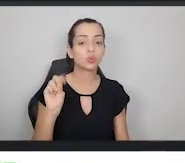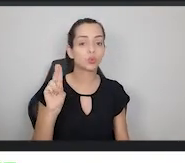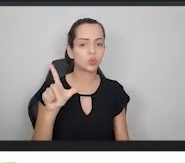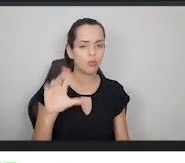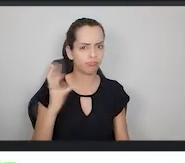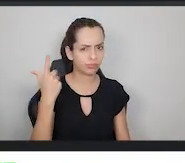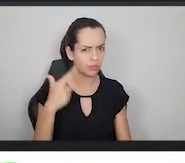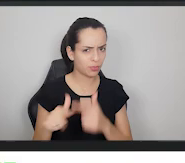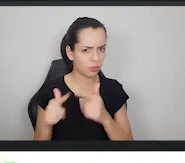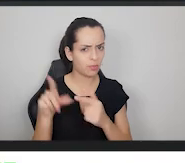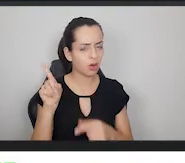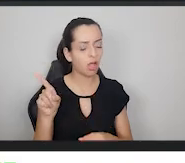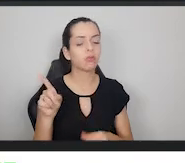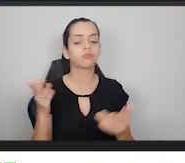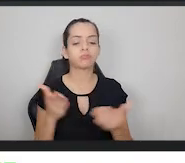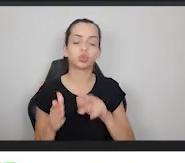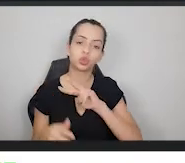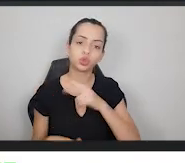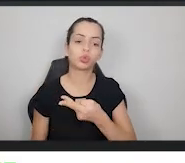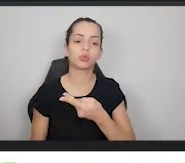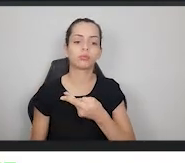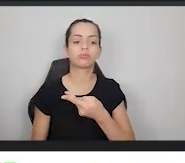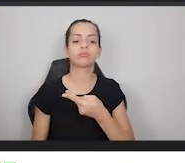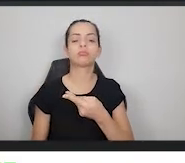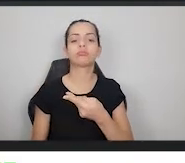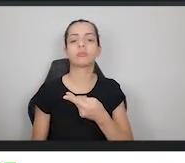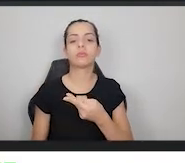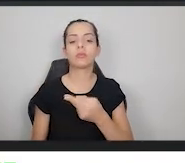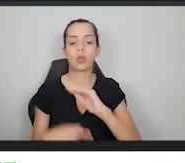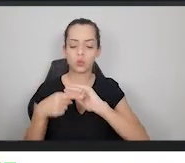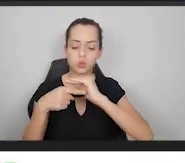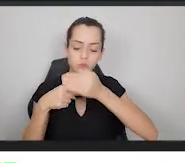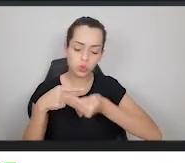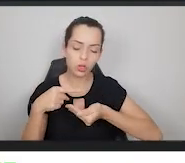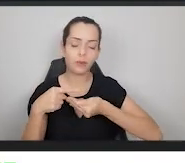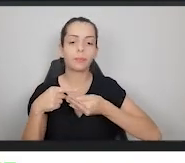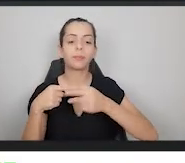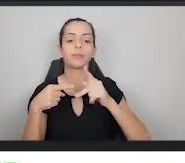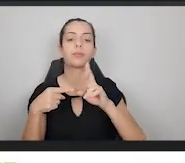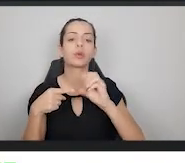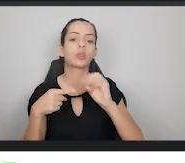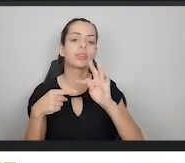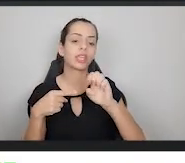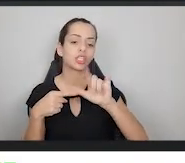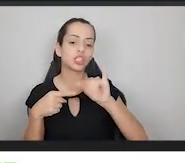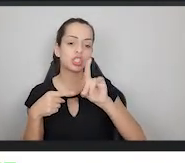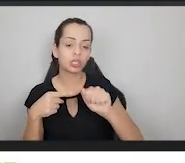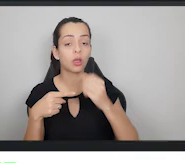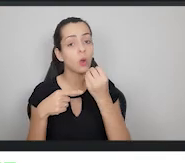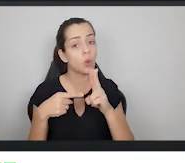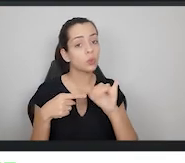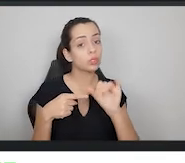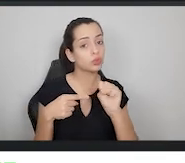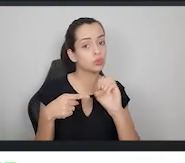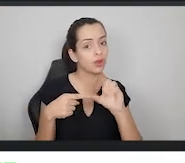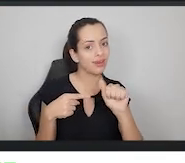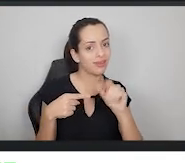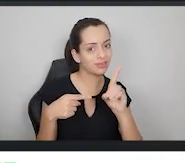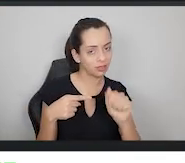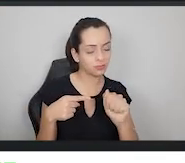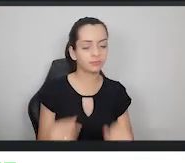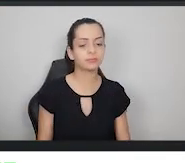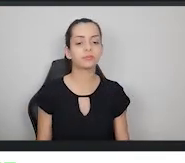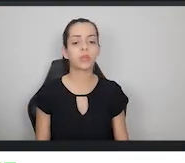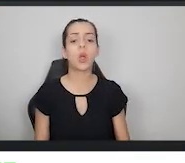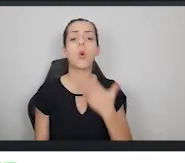isso. Então, em núcleo urbano, redistribuição primária tem sido substituída desde o advento daquele acidente lá em Bandeira do